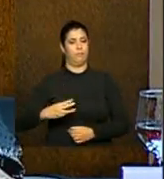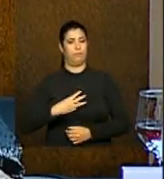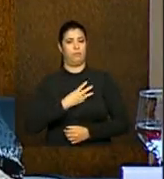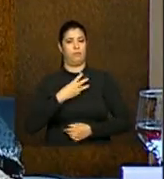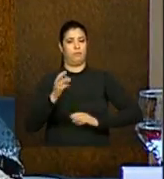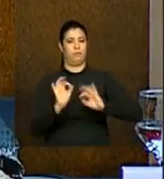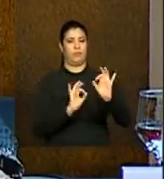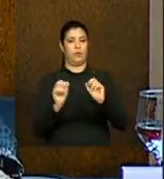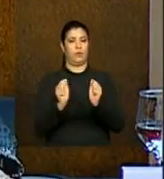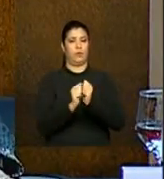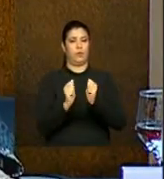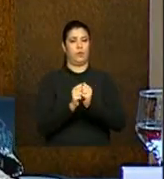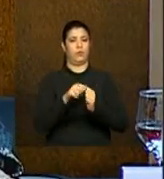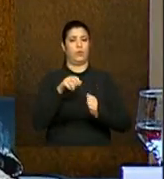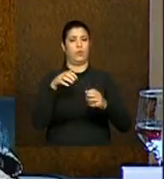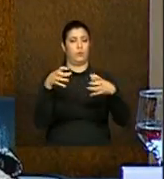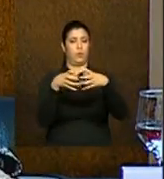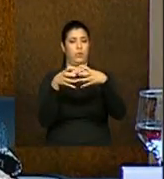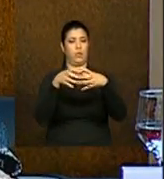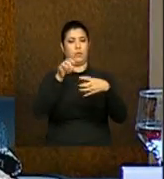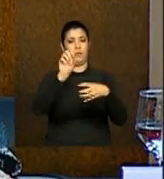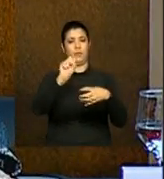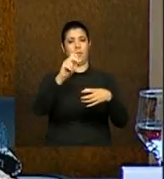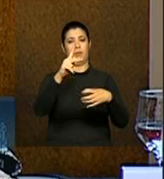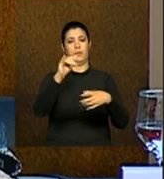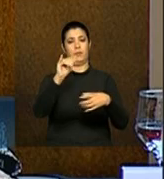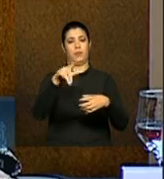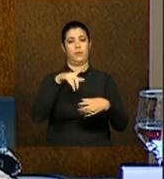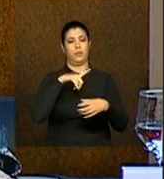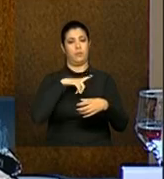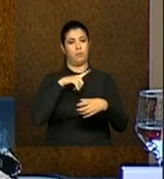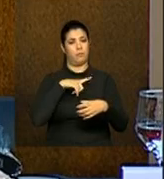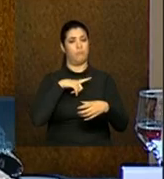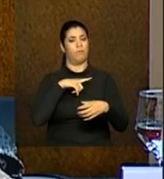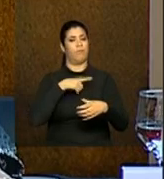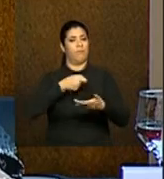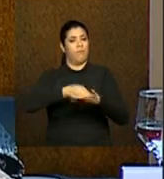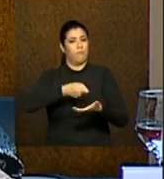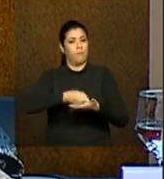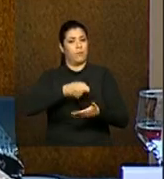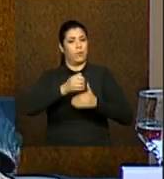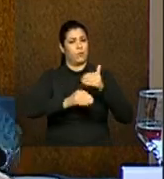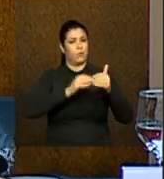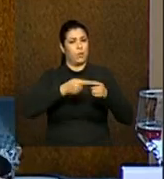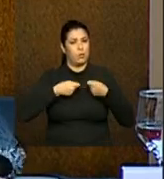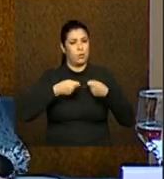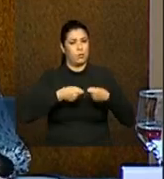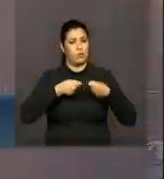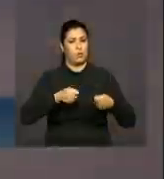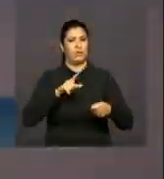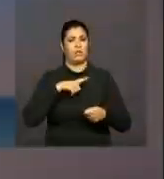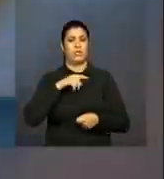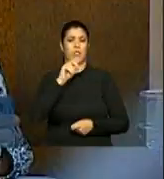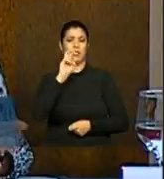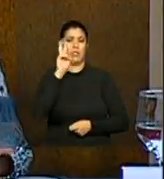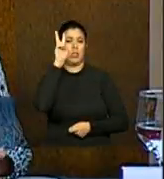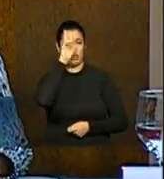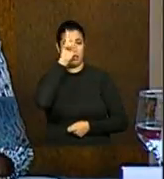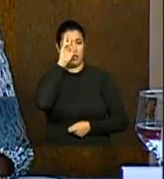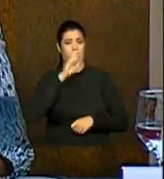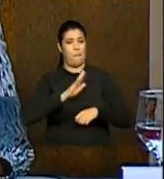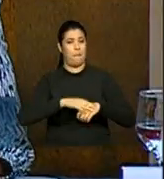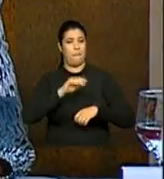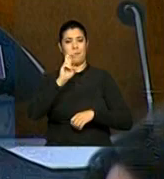da SPI, eh se dispôs a tocar esse enorme desafio, lembrar que nós temos 5.000, mais de